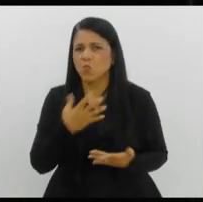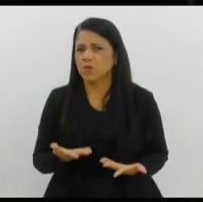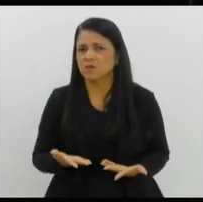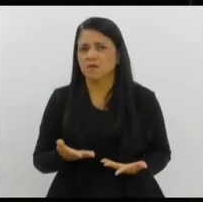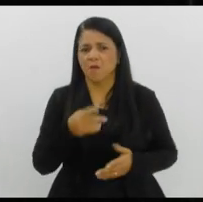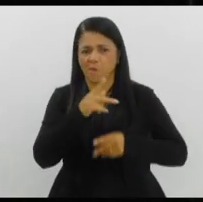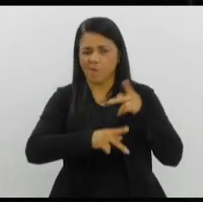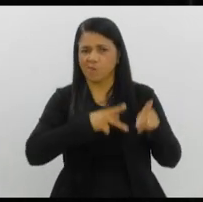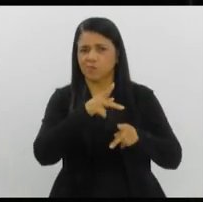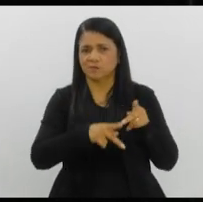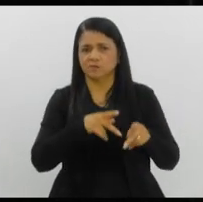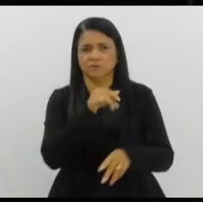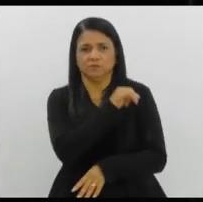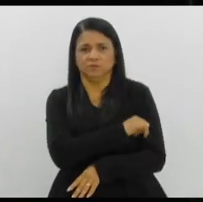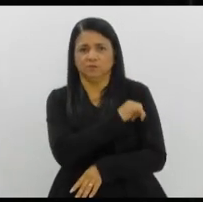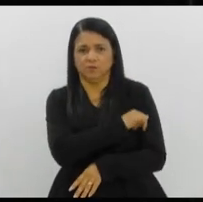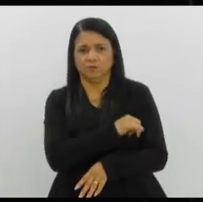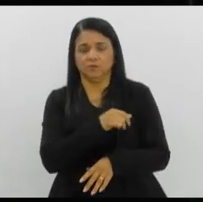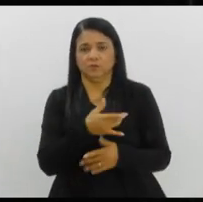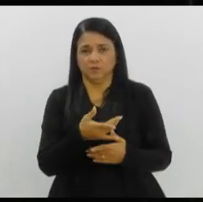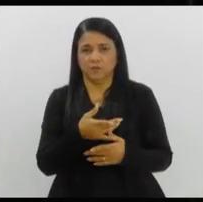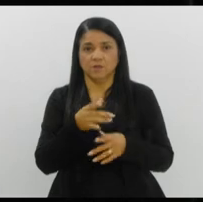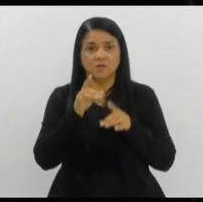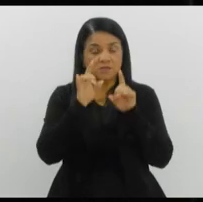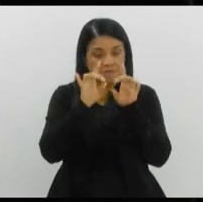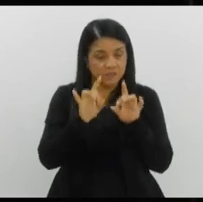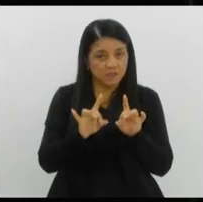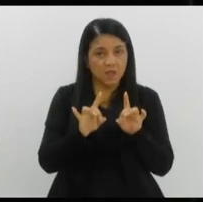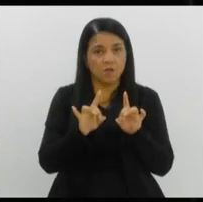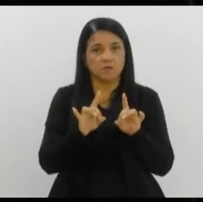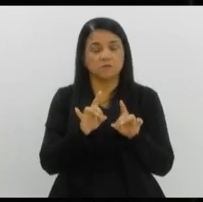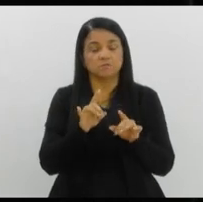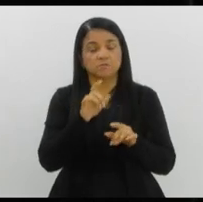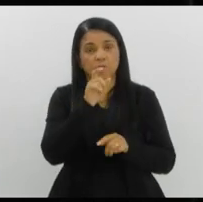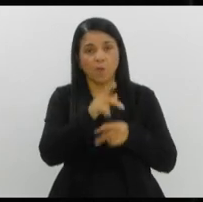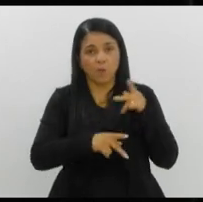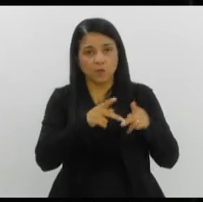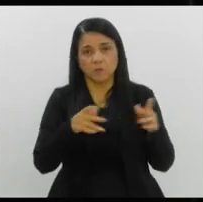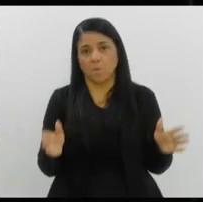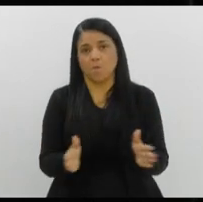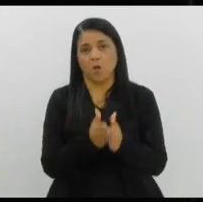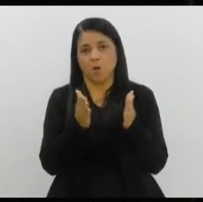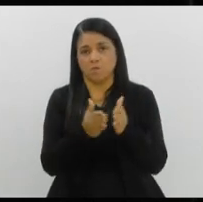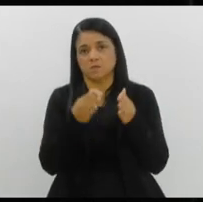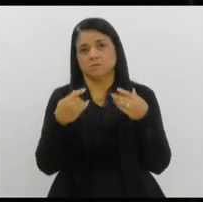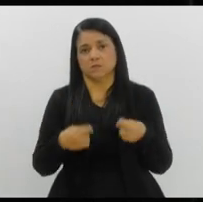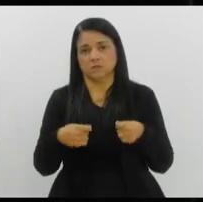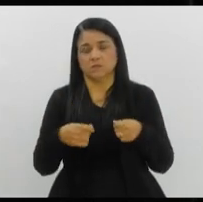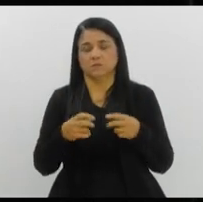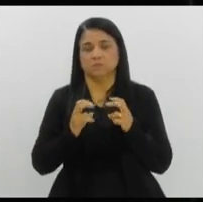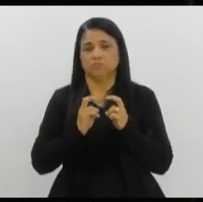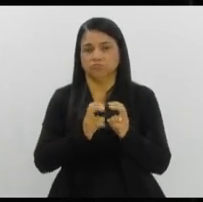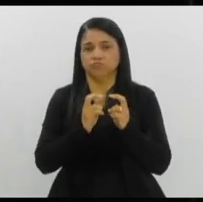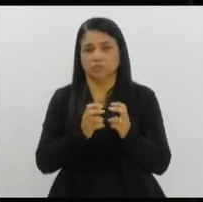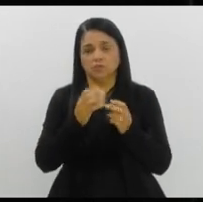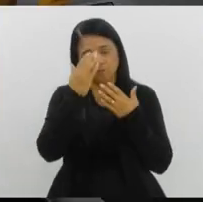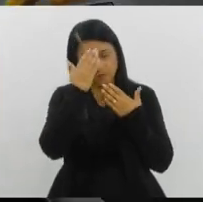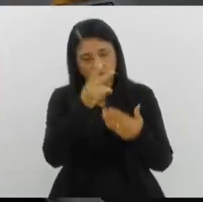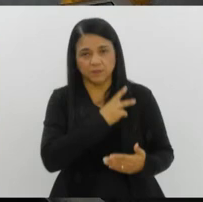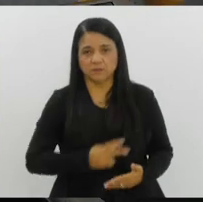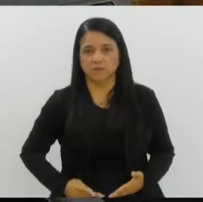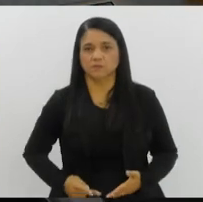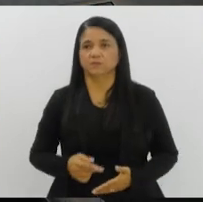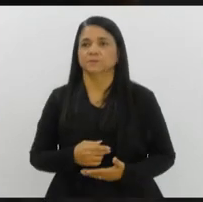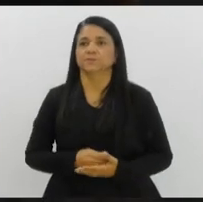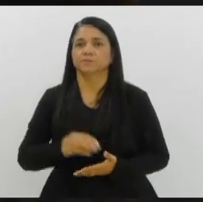a população do Estado do Rio de Janeiro, em especial aquelas mais pobres, aquelas que mais precisam. Muito obrigado, senhor presidente.